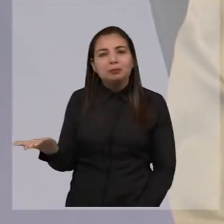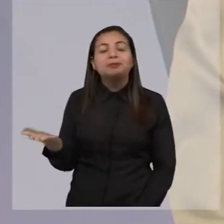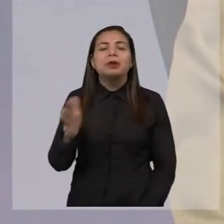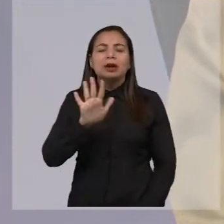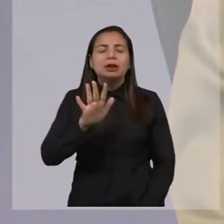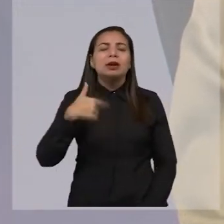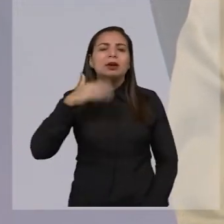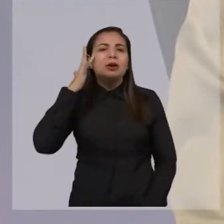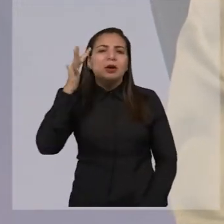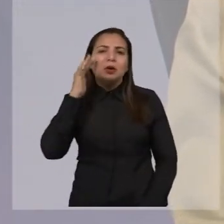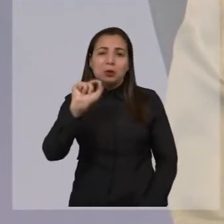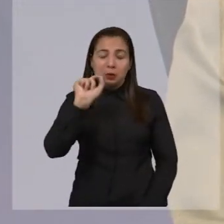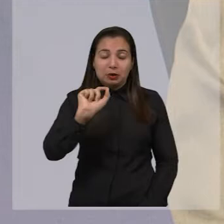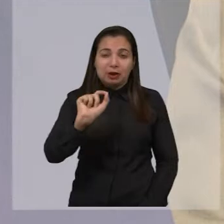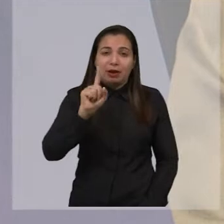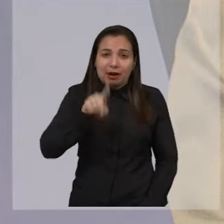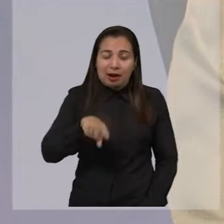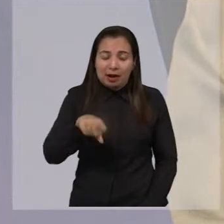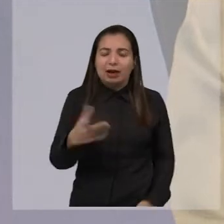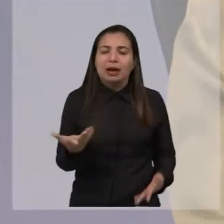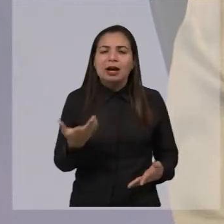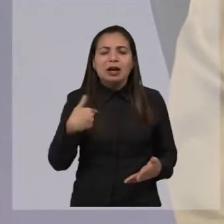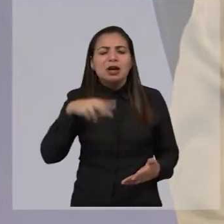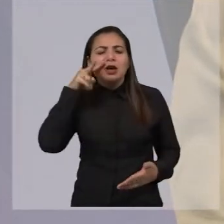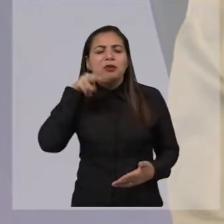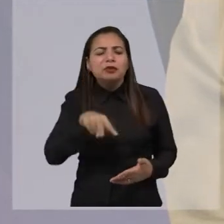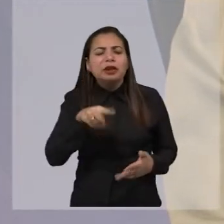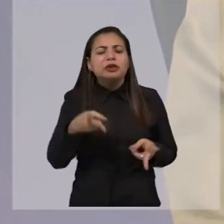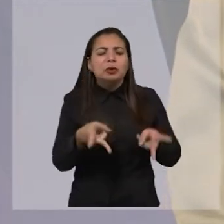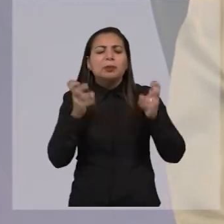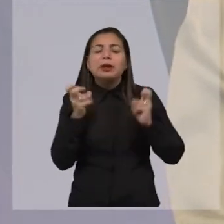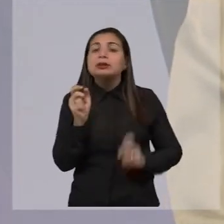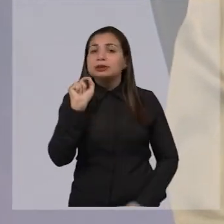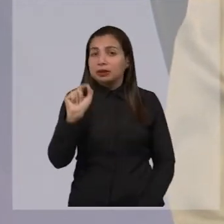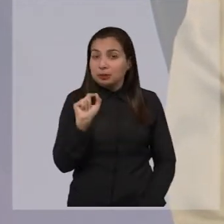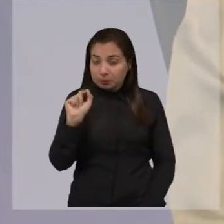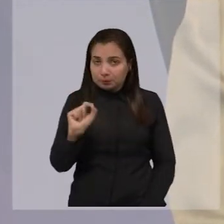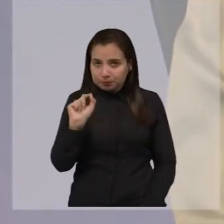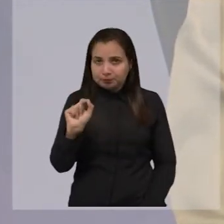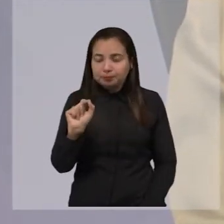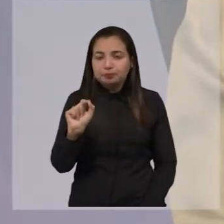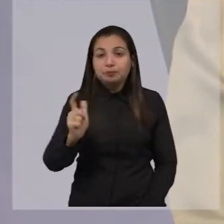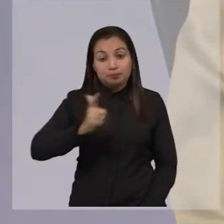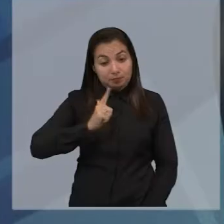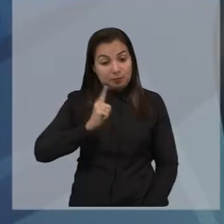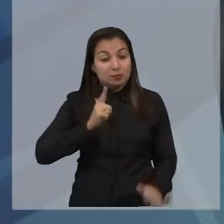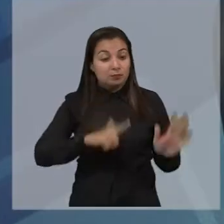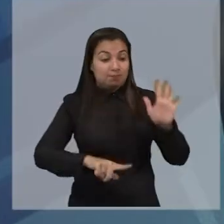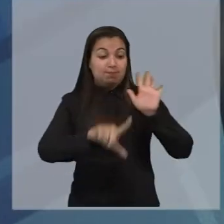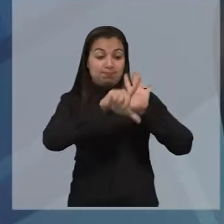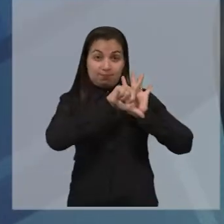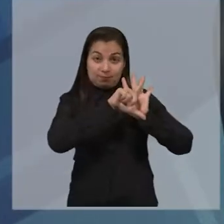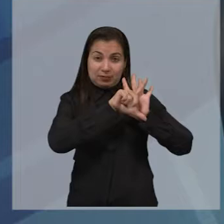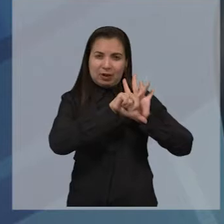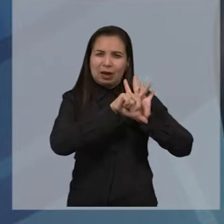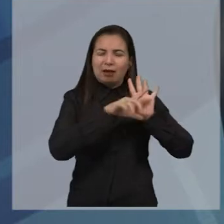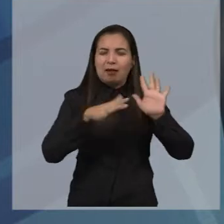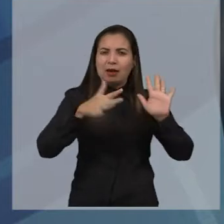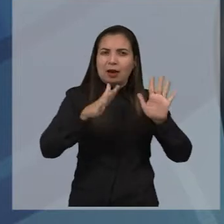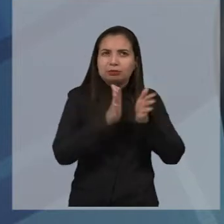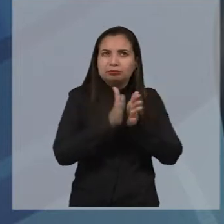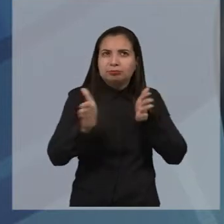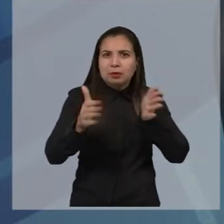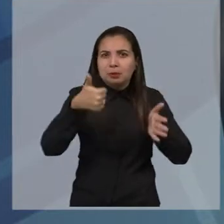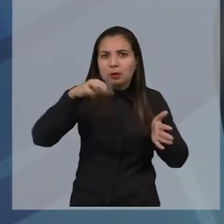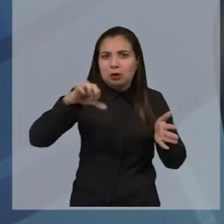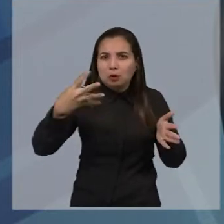a tese do direito penal do sociopata. Na minha visão, você tem a legislação vigente da década de 40 foi